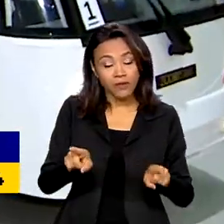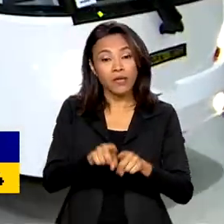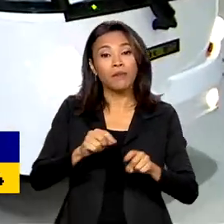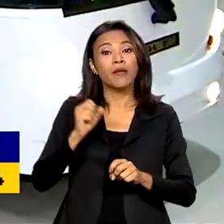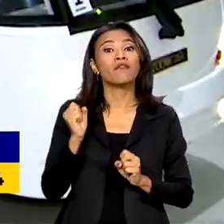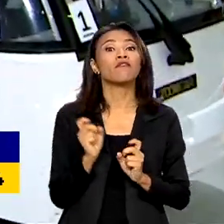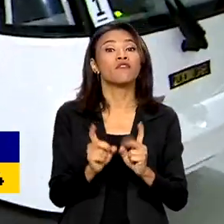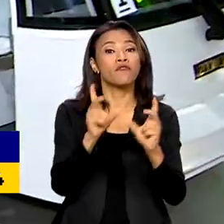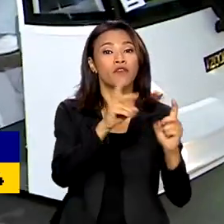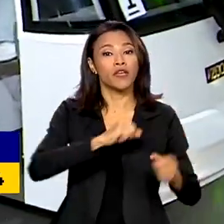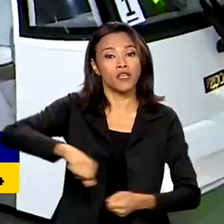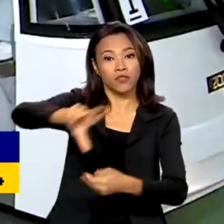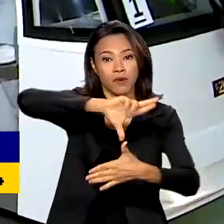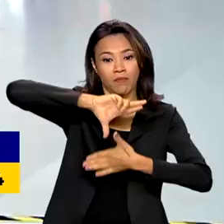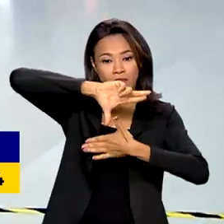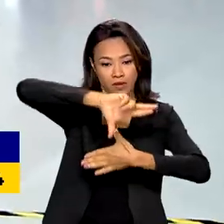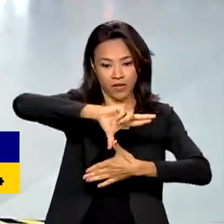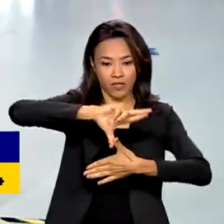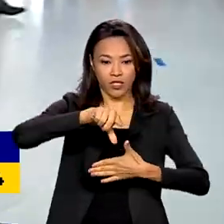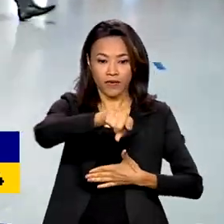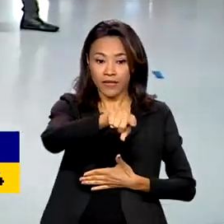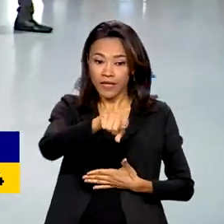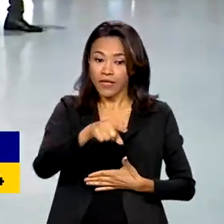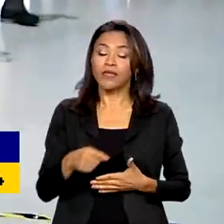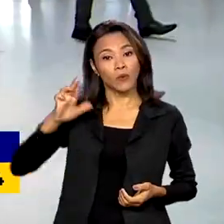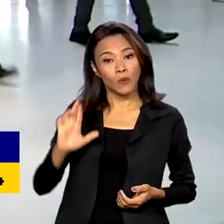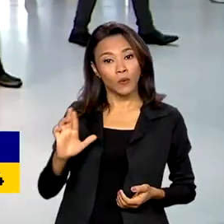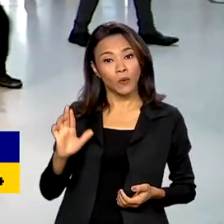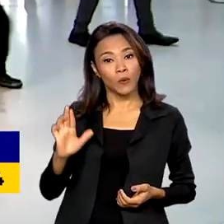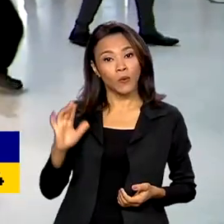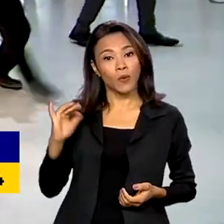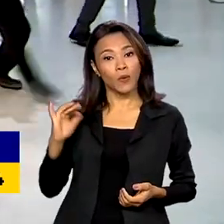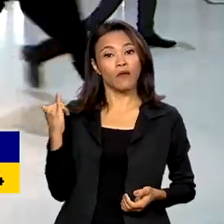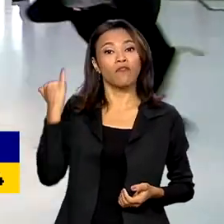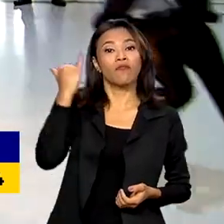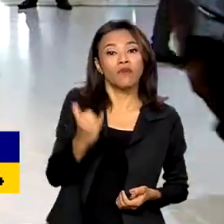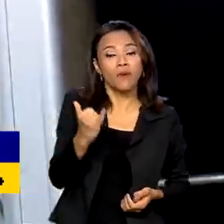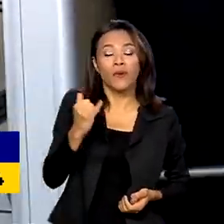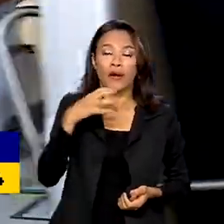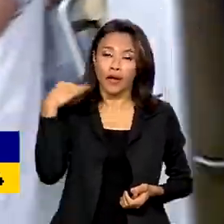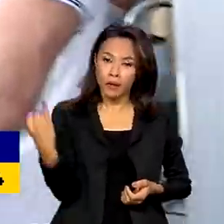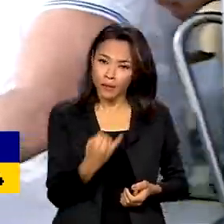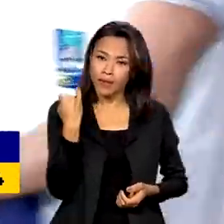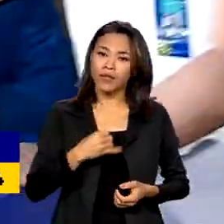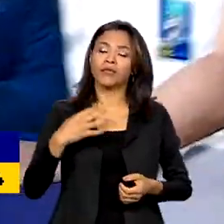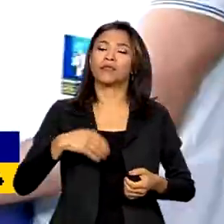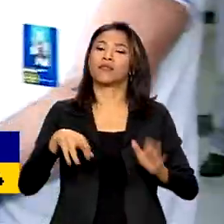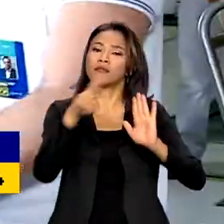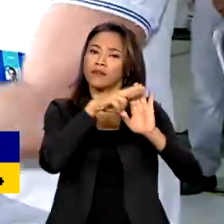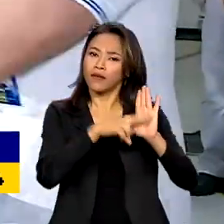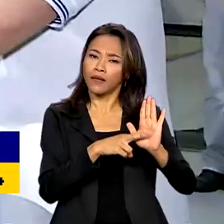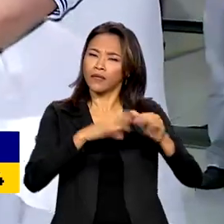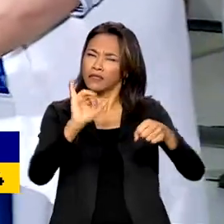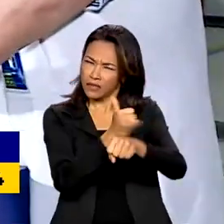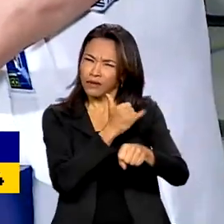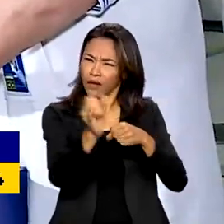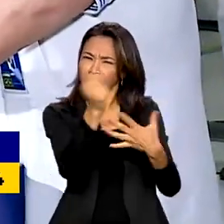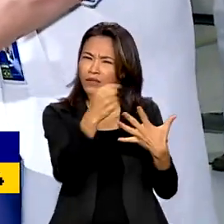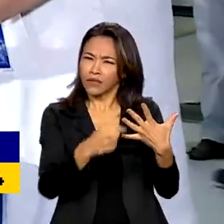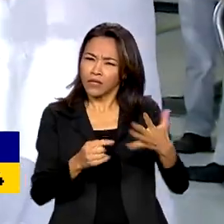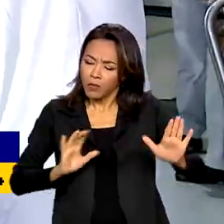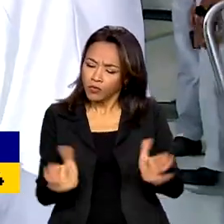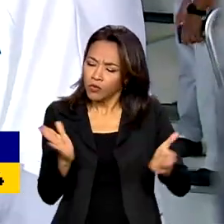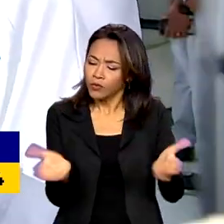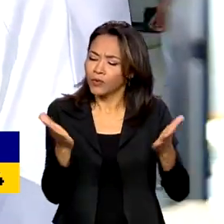de anúncio para o aumento da produção, o presidente Lula destacou a medidas que possam incentivar a economia com geração